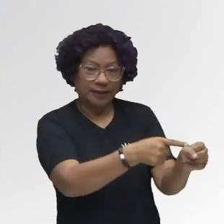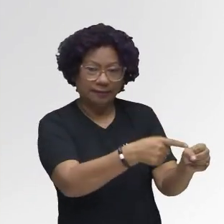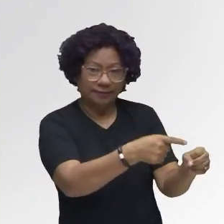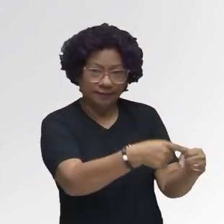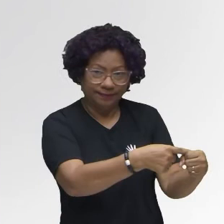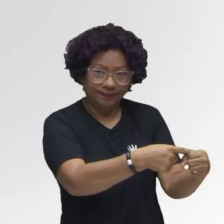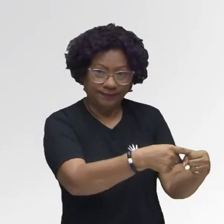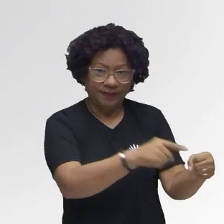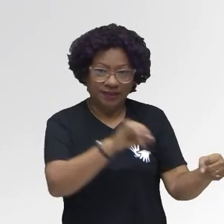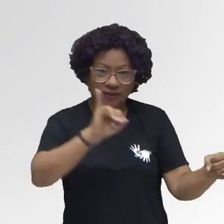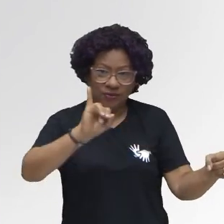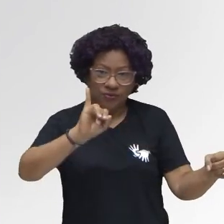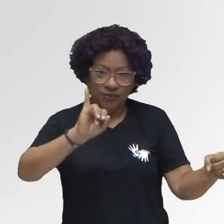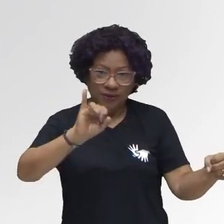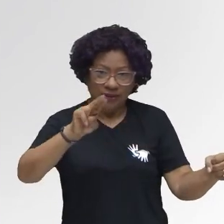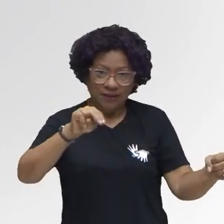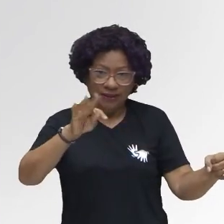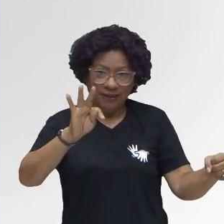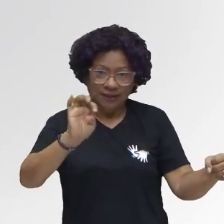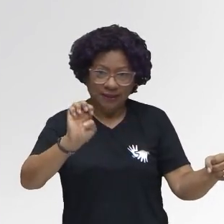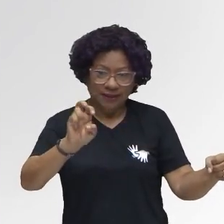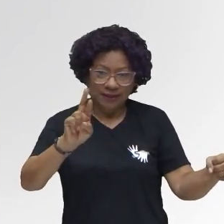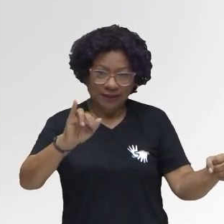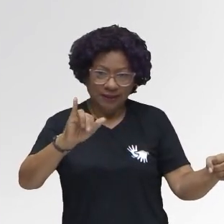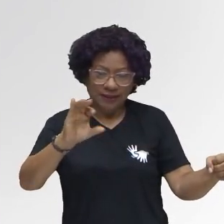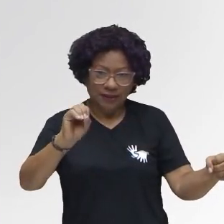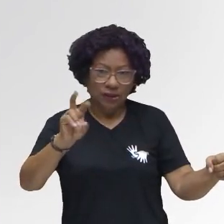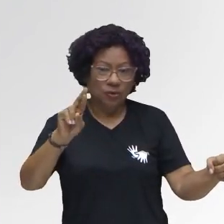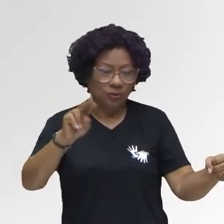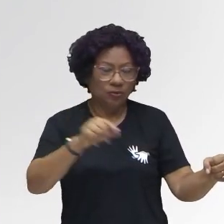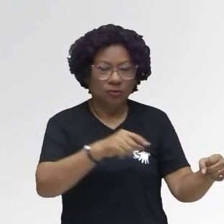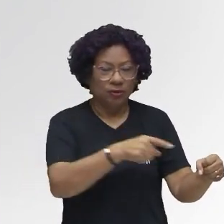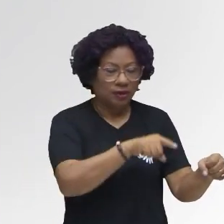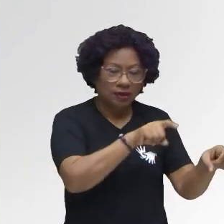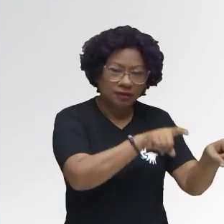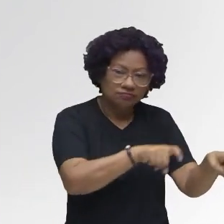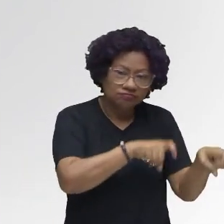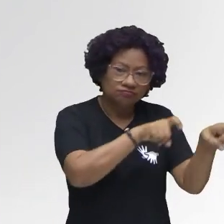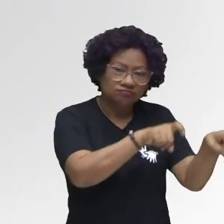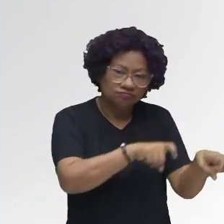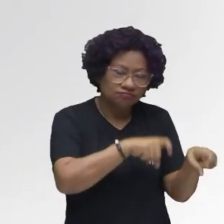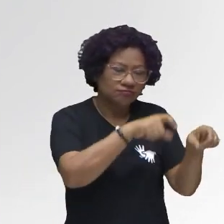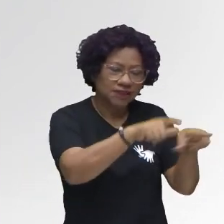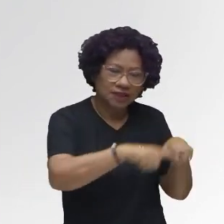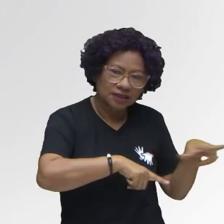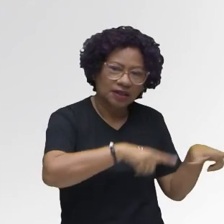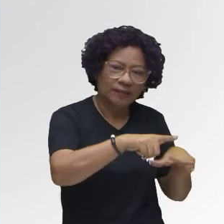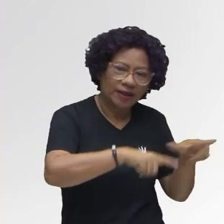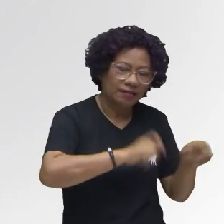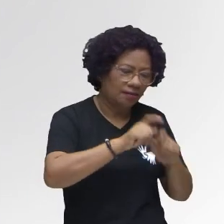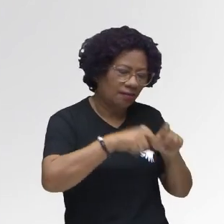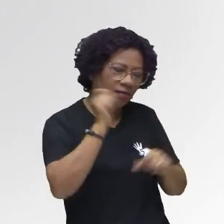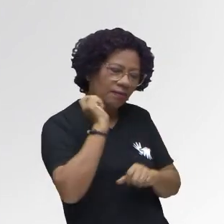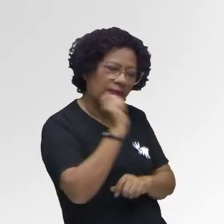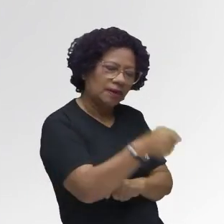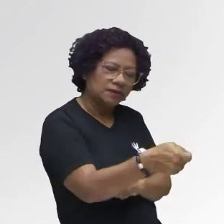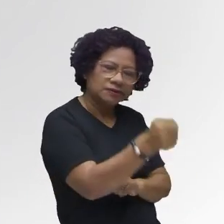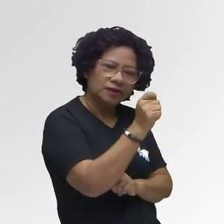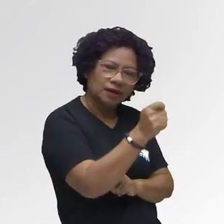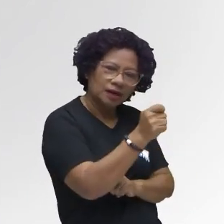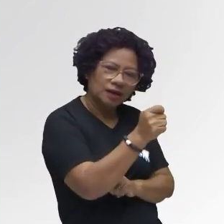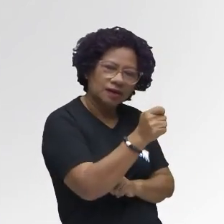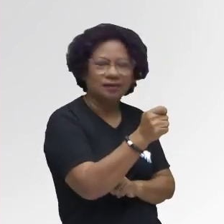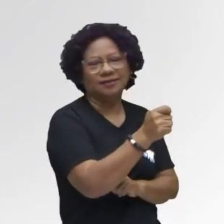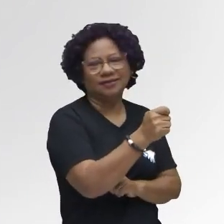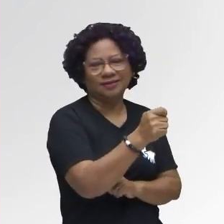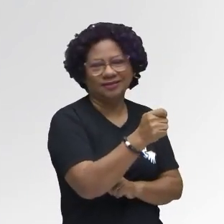ainda há pessoas que estão promovendo a agricultura, promovendo a pecuária, o extrativismo. Eu tenho certeza